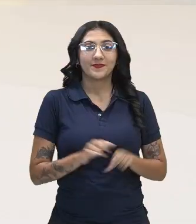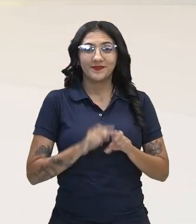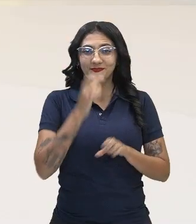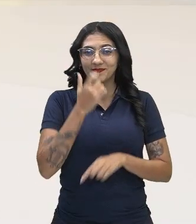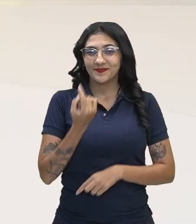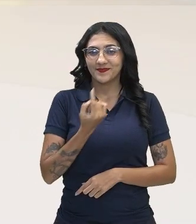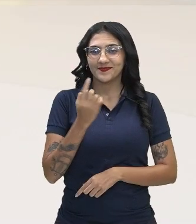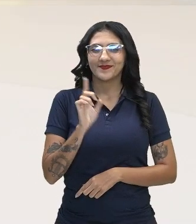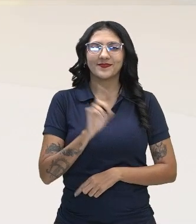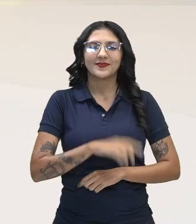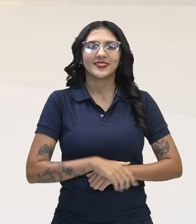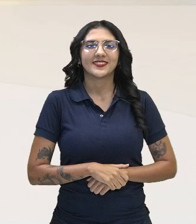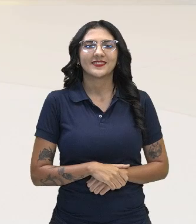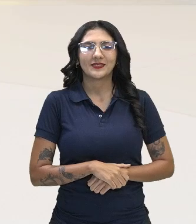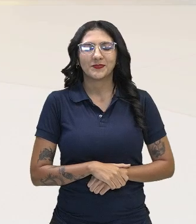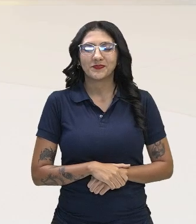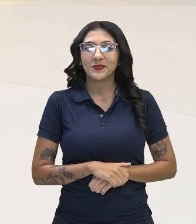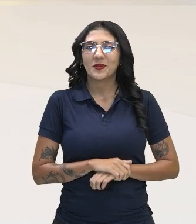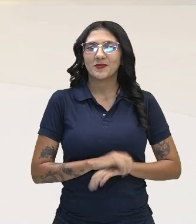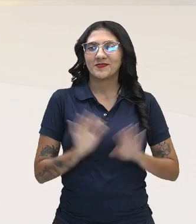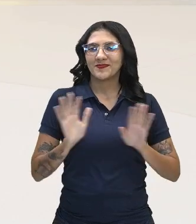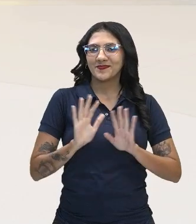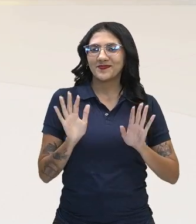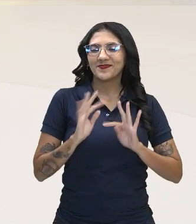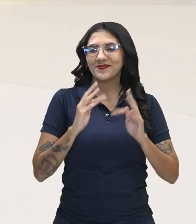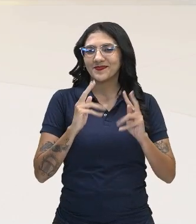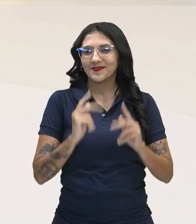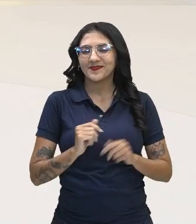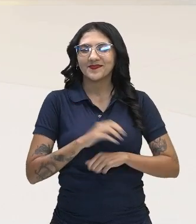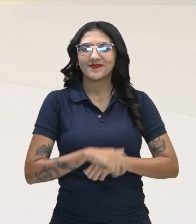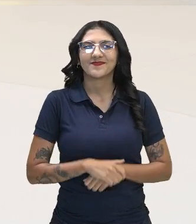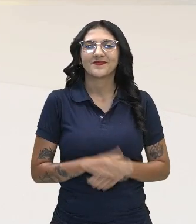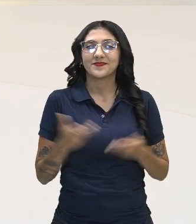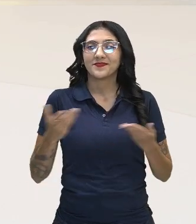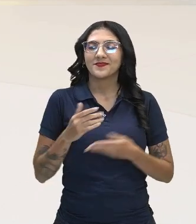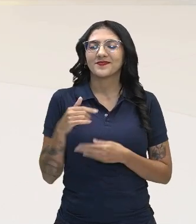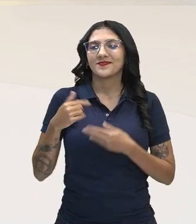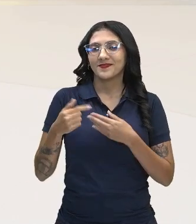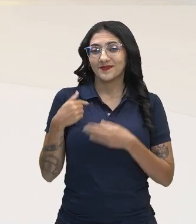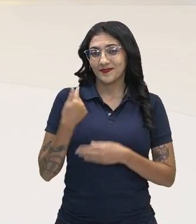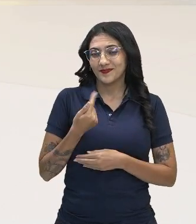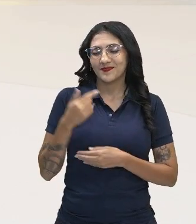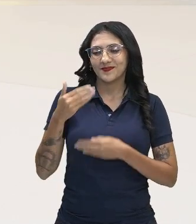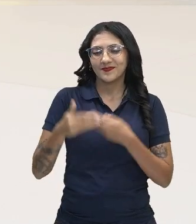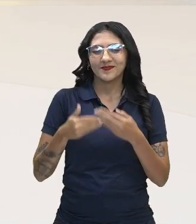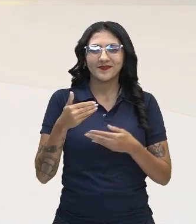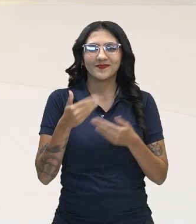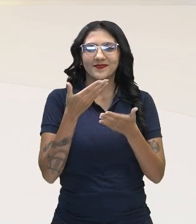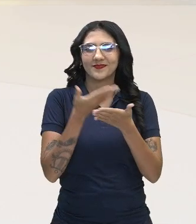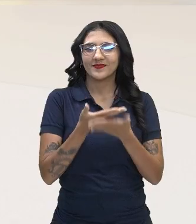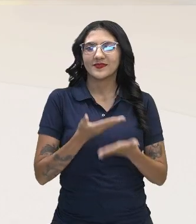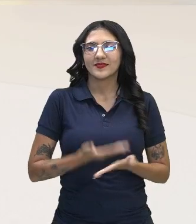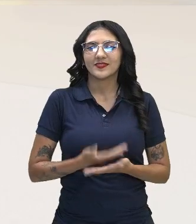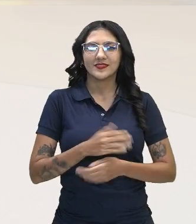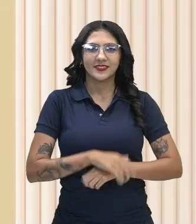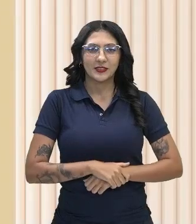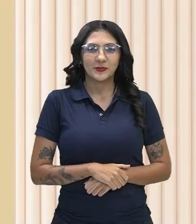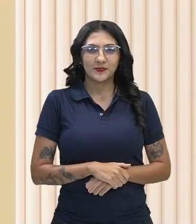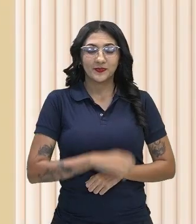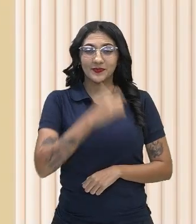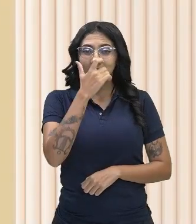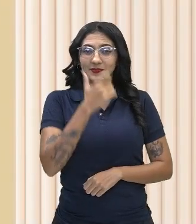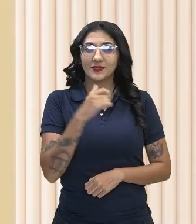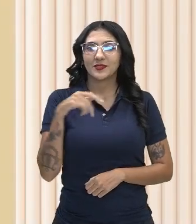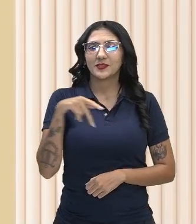sozinha. Olá a todos vocês, estamos aqui para dar continuidade aos nossos estudos, tá certo, gente?